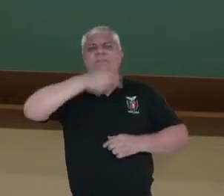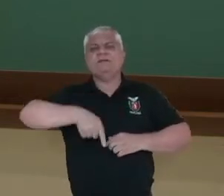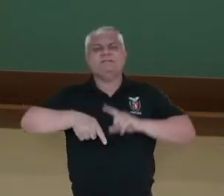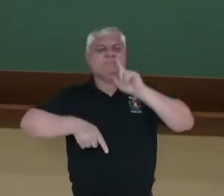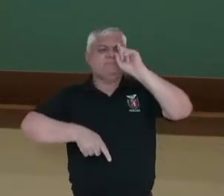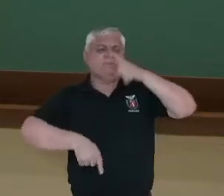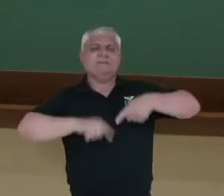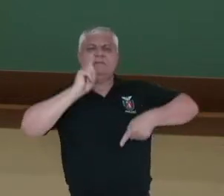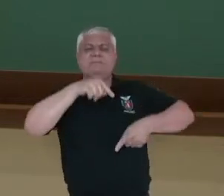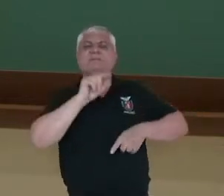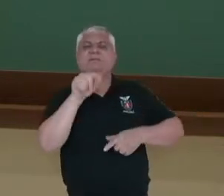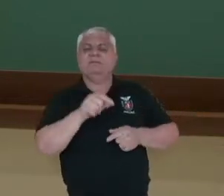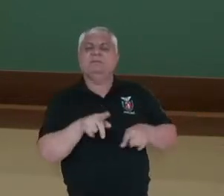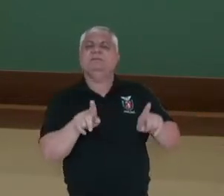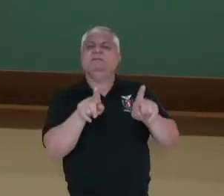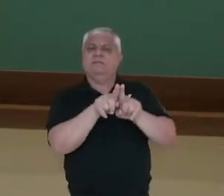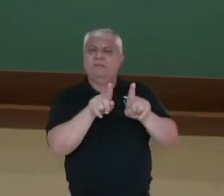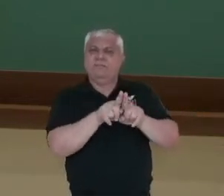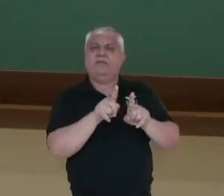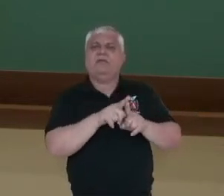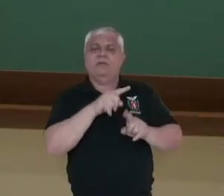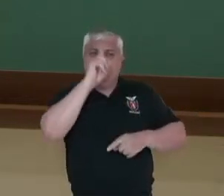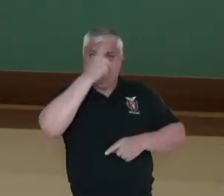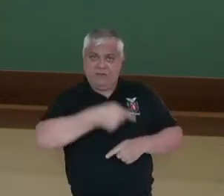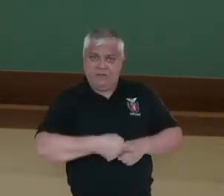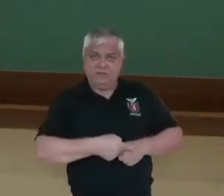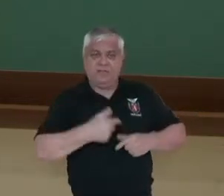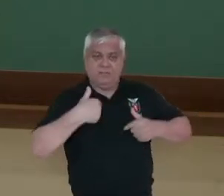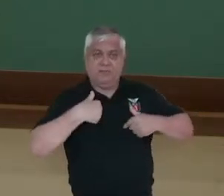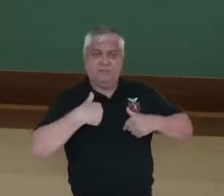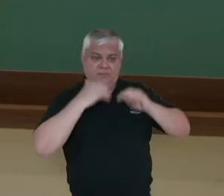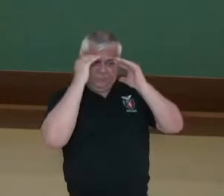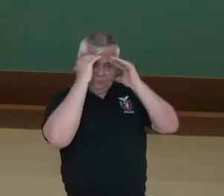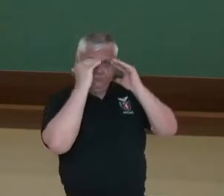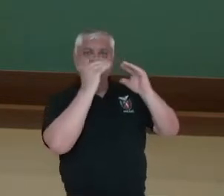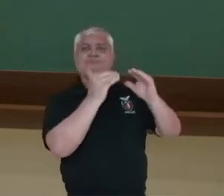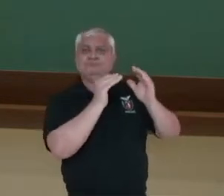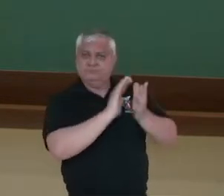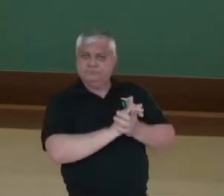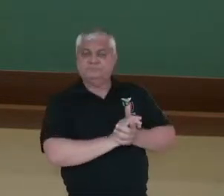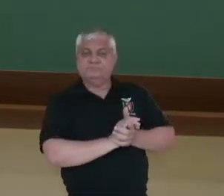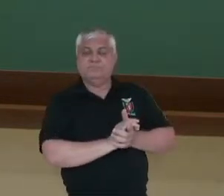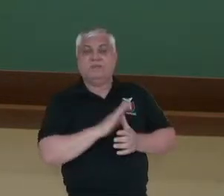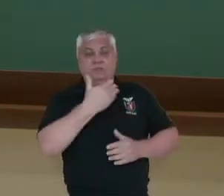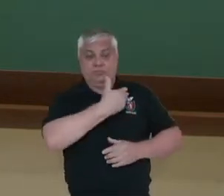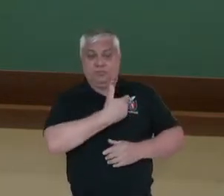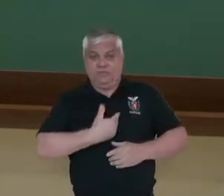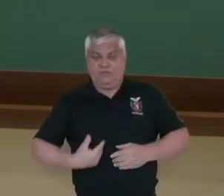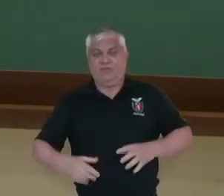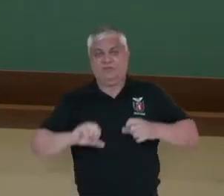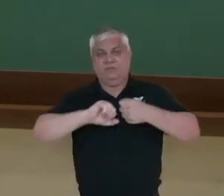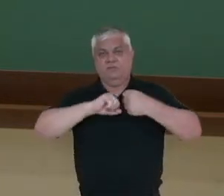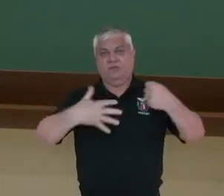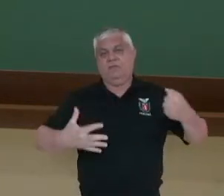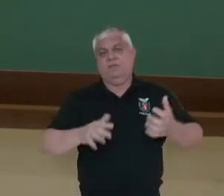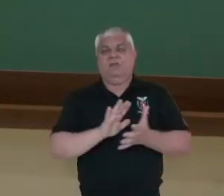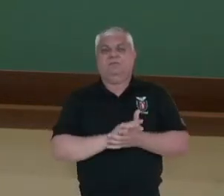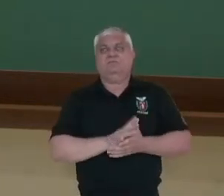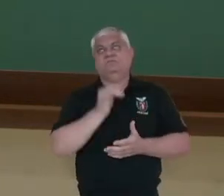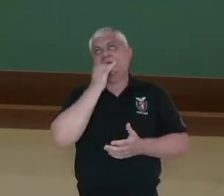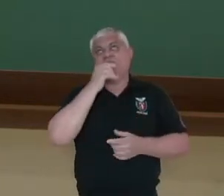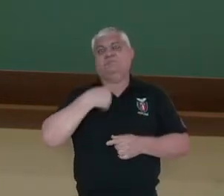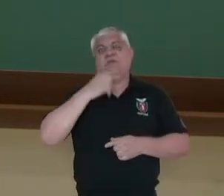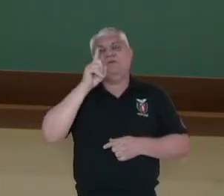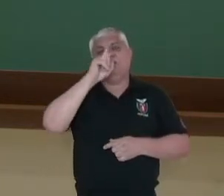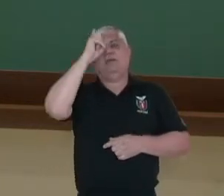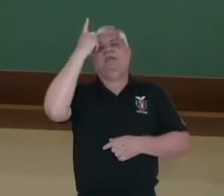as leis também as obedece, certo? Então, se num governo democrático eu invento uma